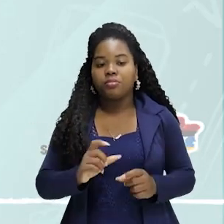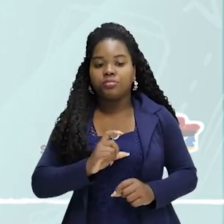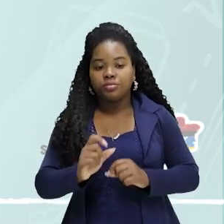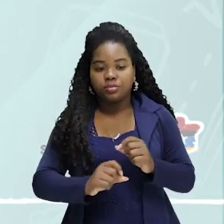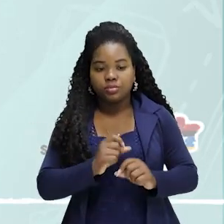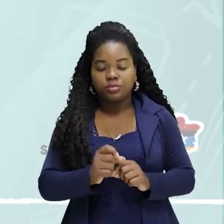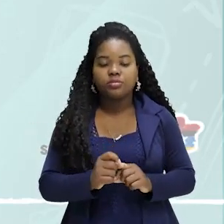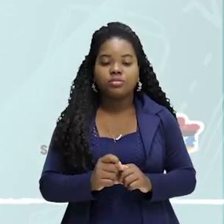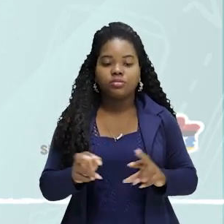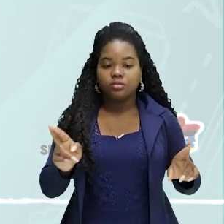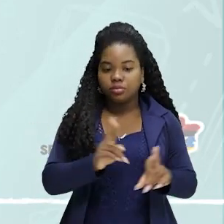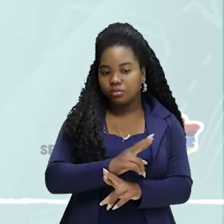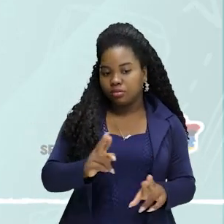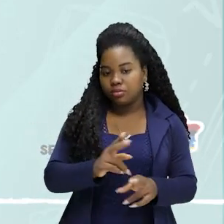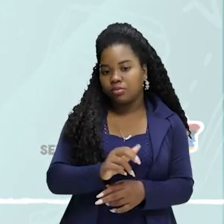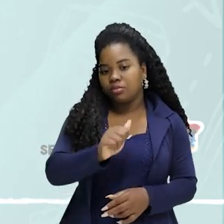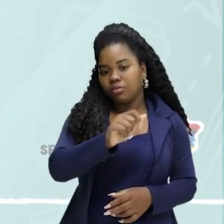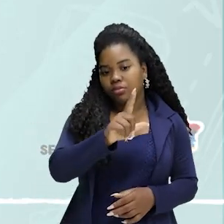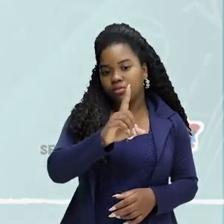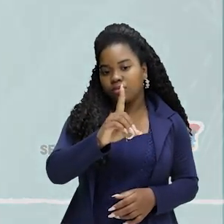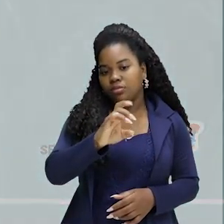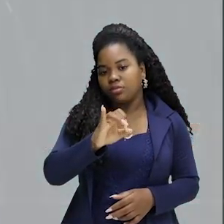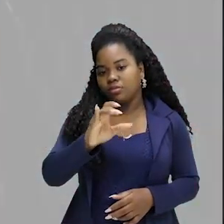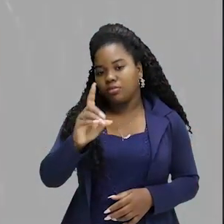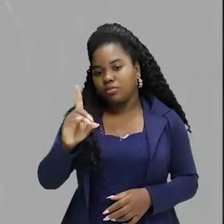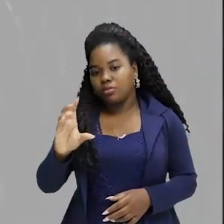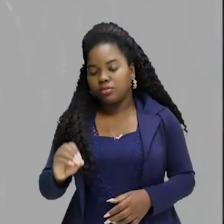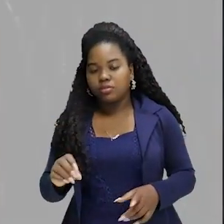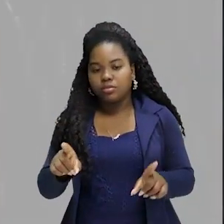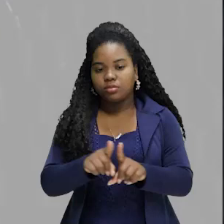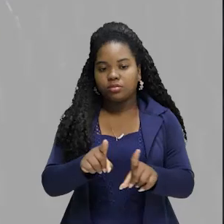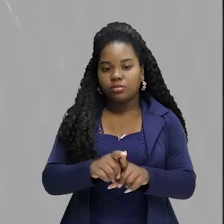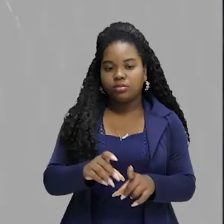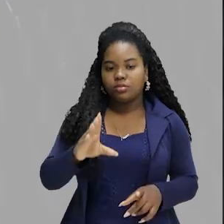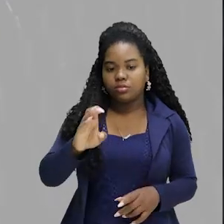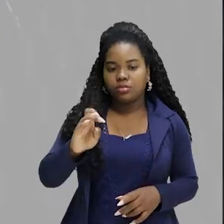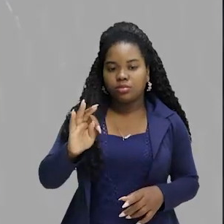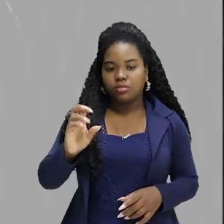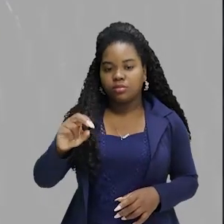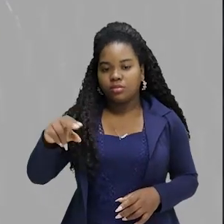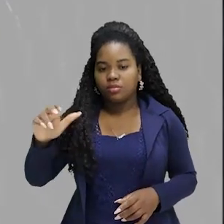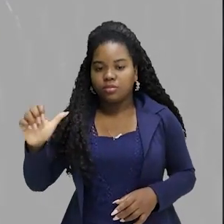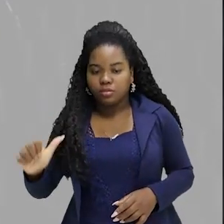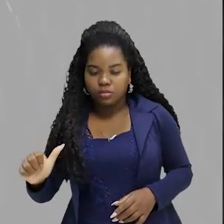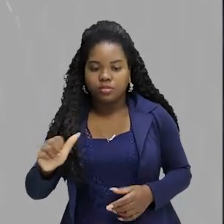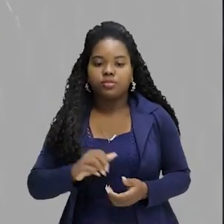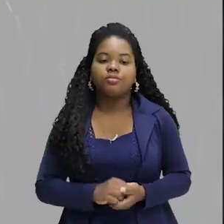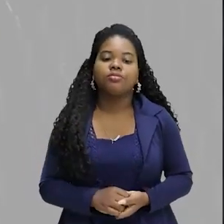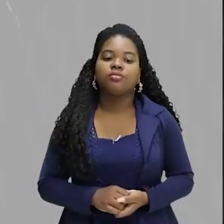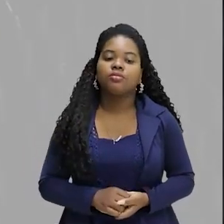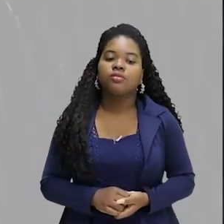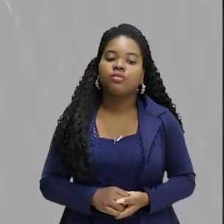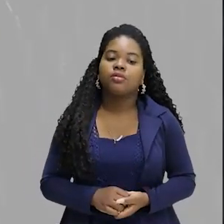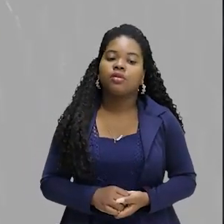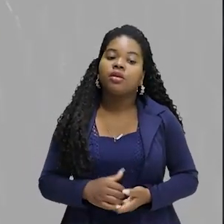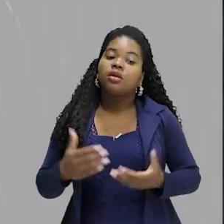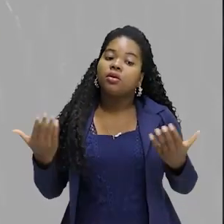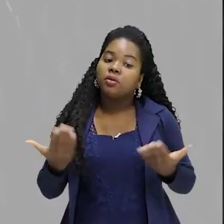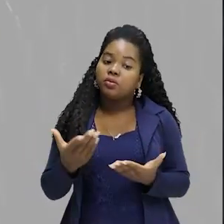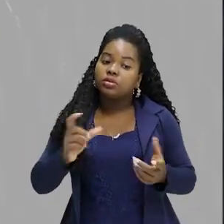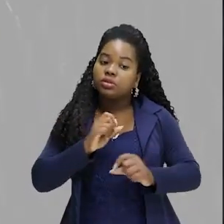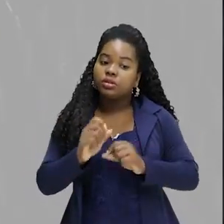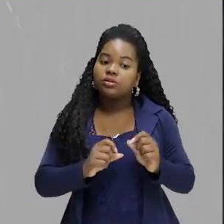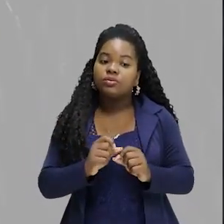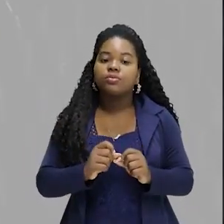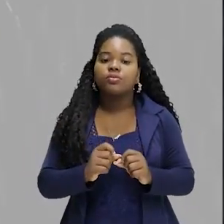reações relacionadas a aldeídos e cetonas. Na verdade, é uma continuação. E na nossa aula, nós vamos trabalhar, olha